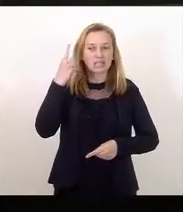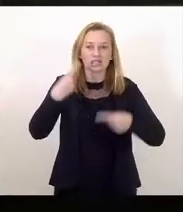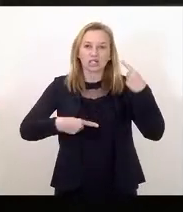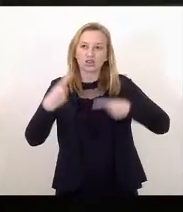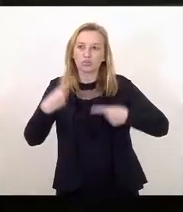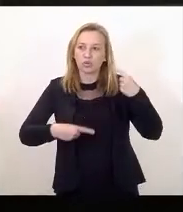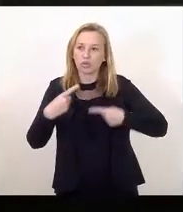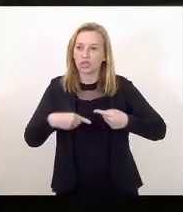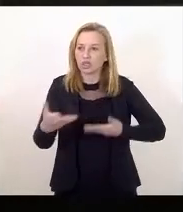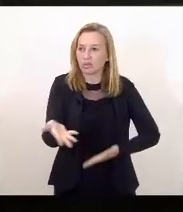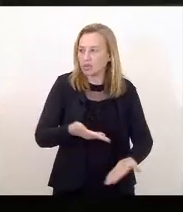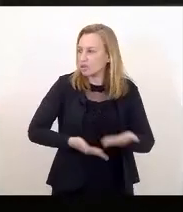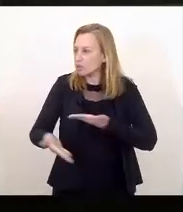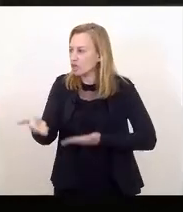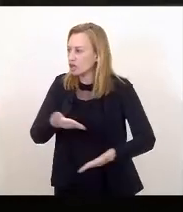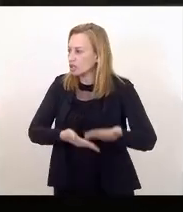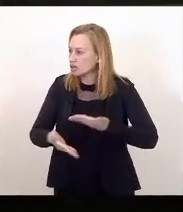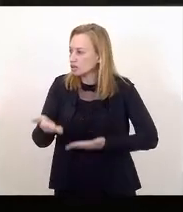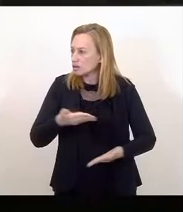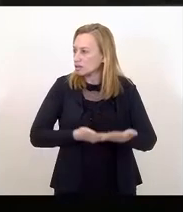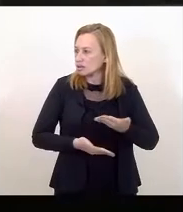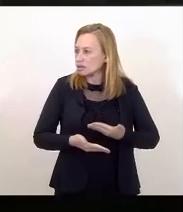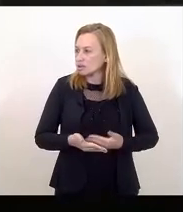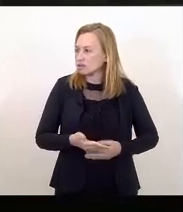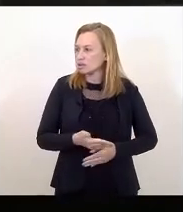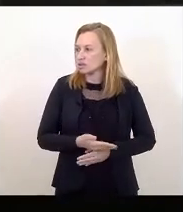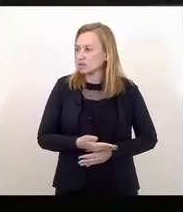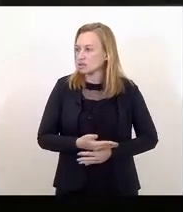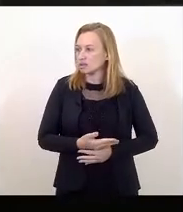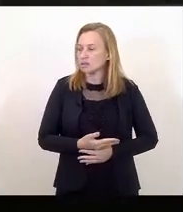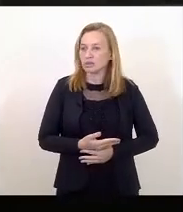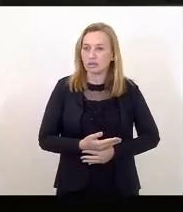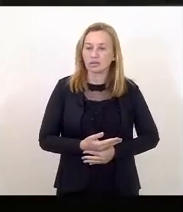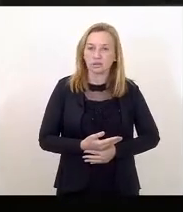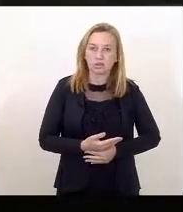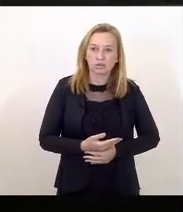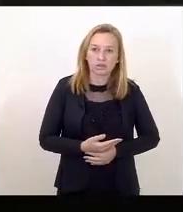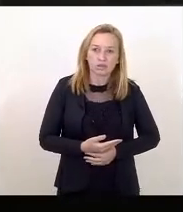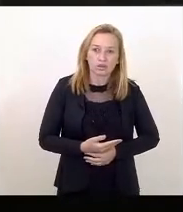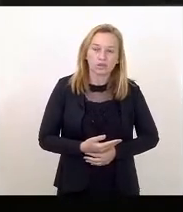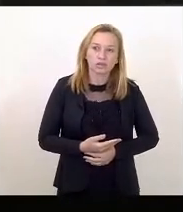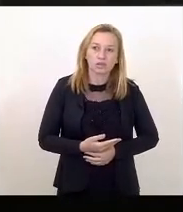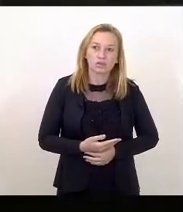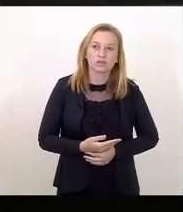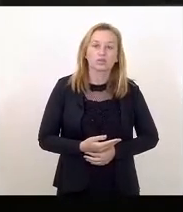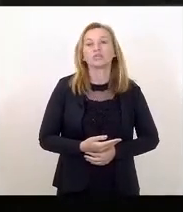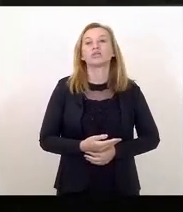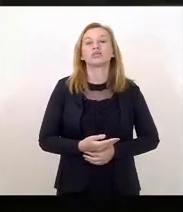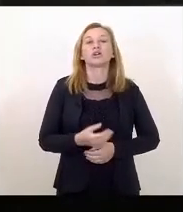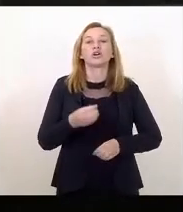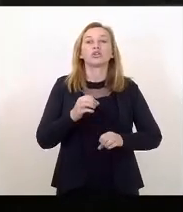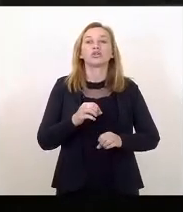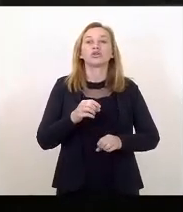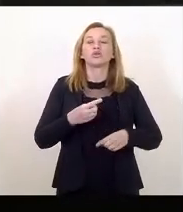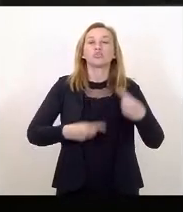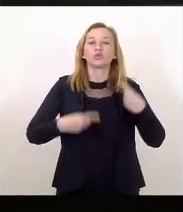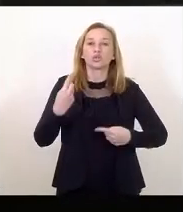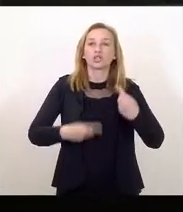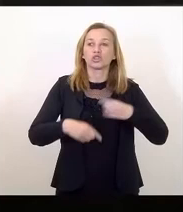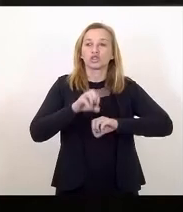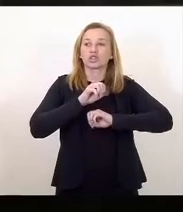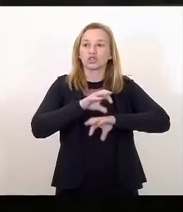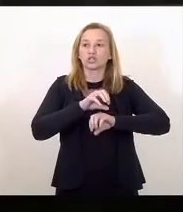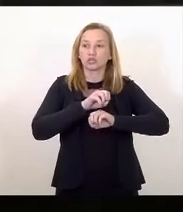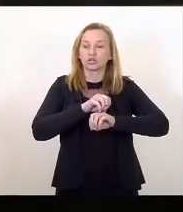na participação da comunidade, na formulação das estratégias e das políticas públicas, a